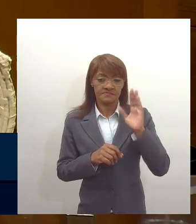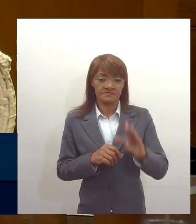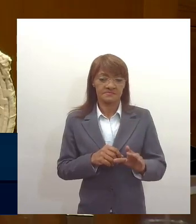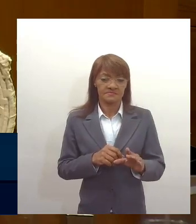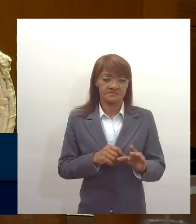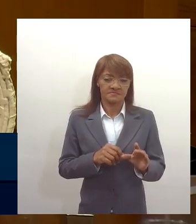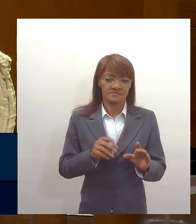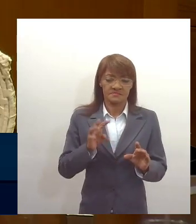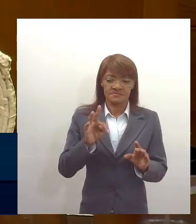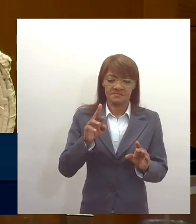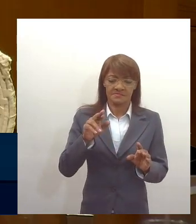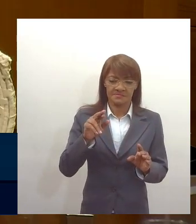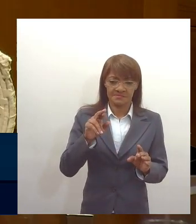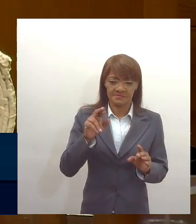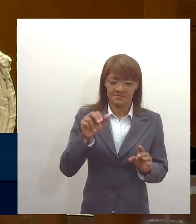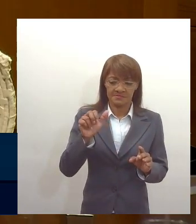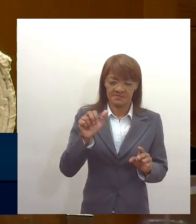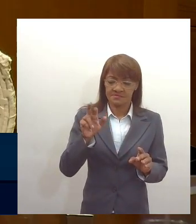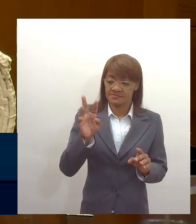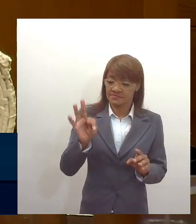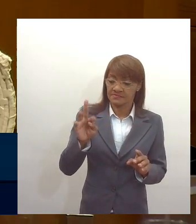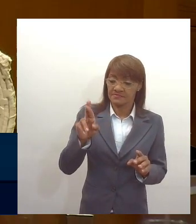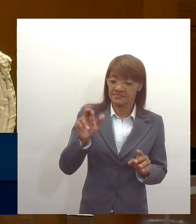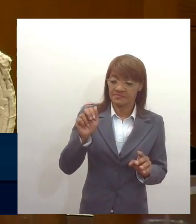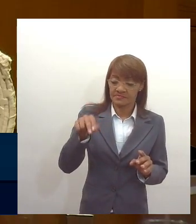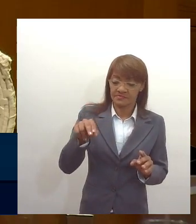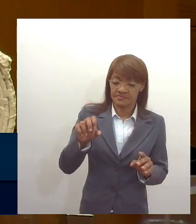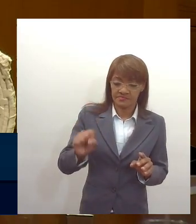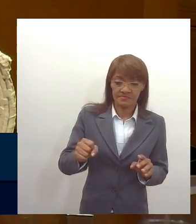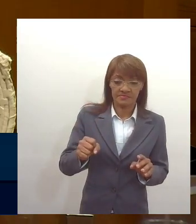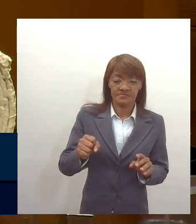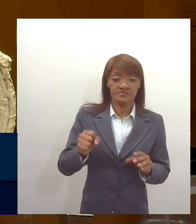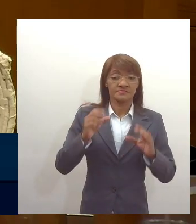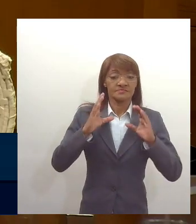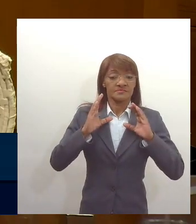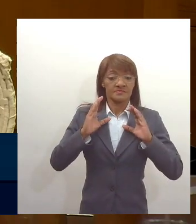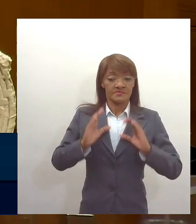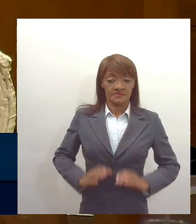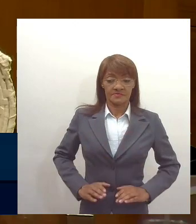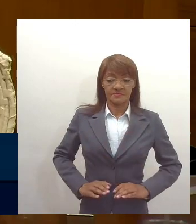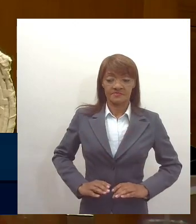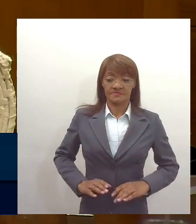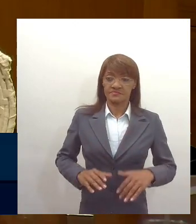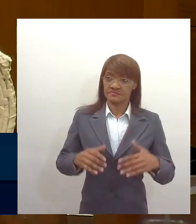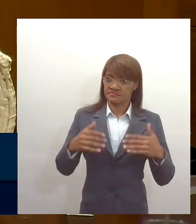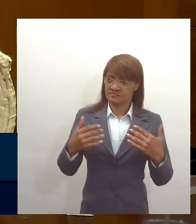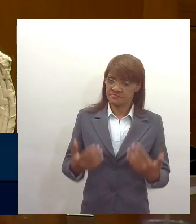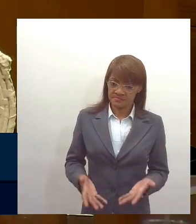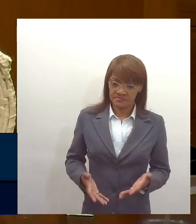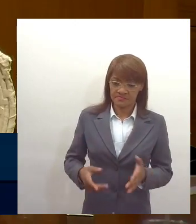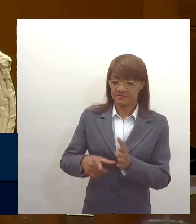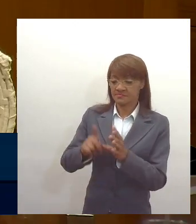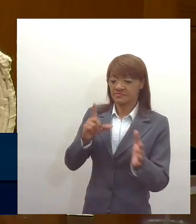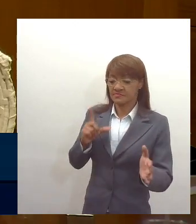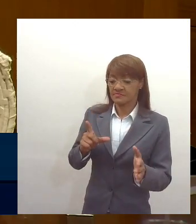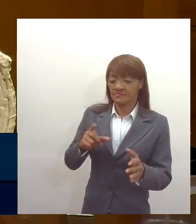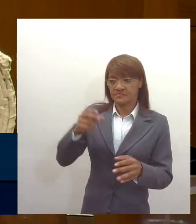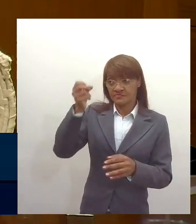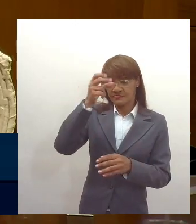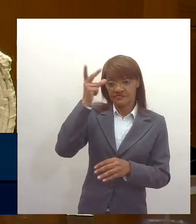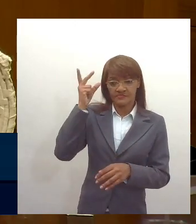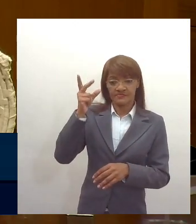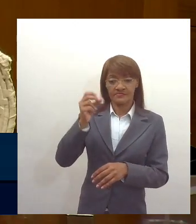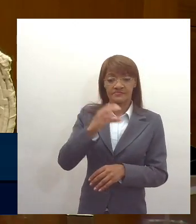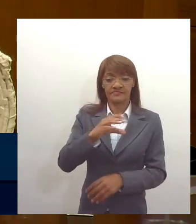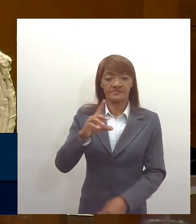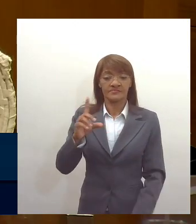que a Dade era o prefeito e ela era a coordenadora. E esse projeto fez com que muitas pessoas trans, né, que